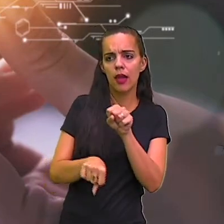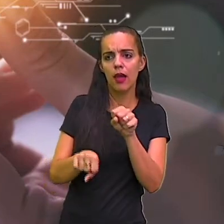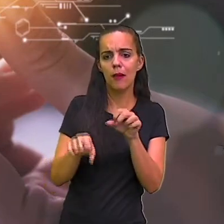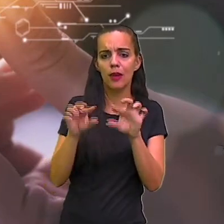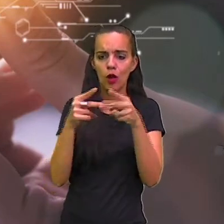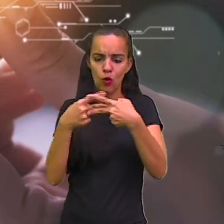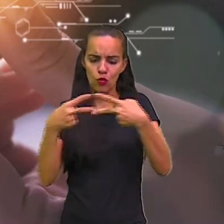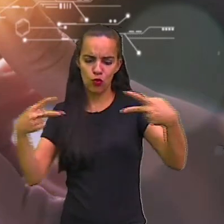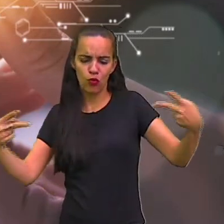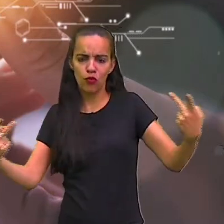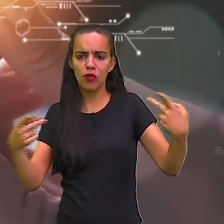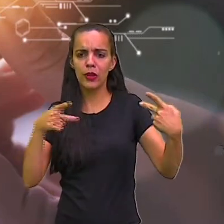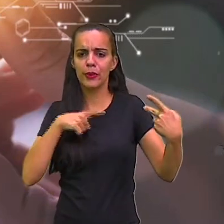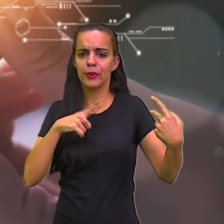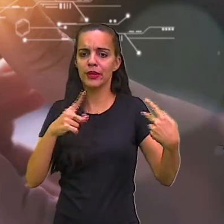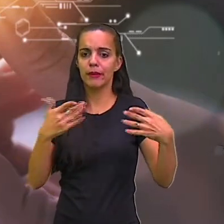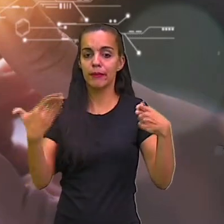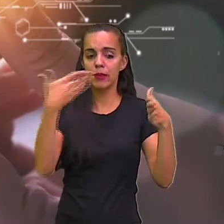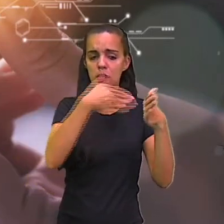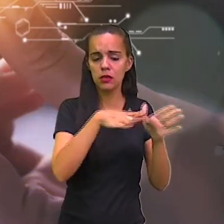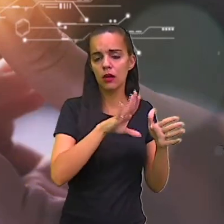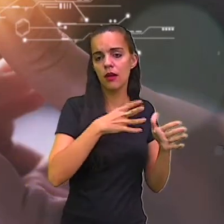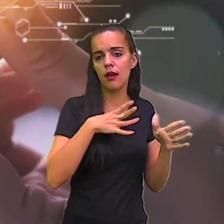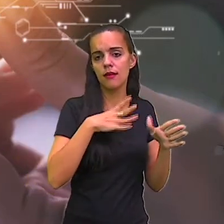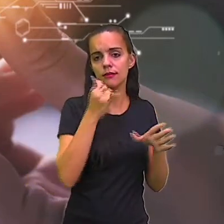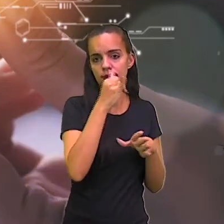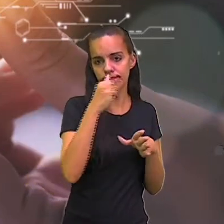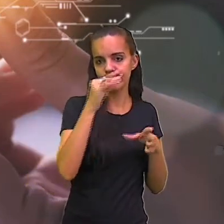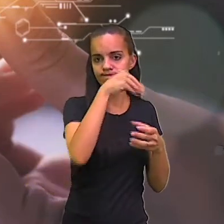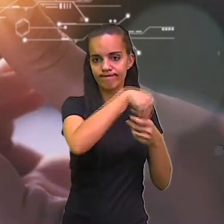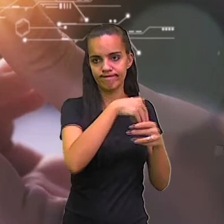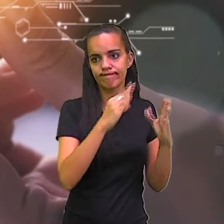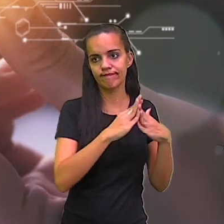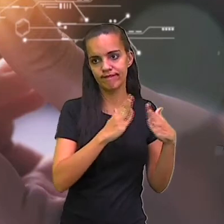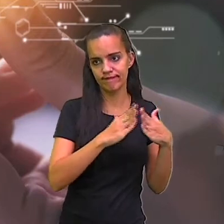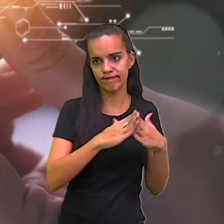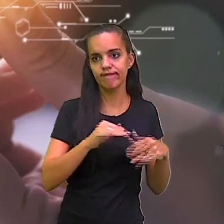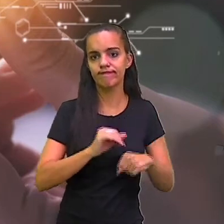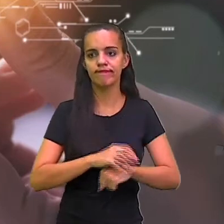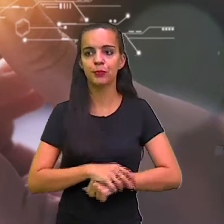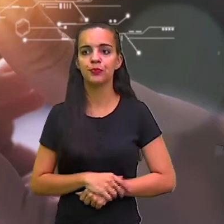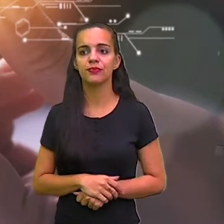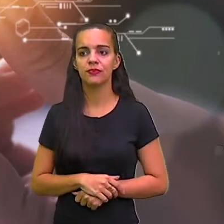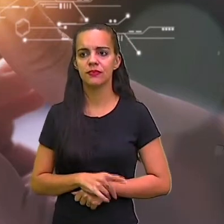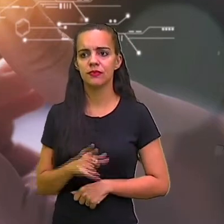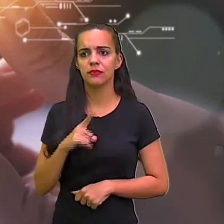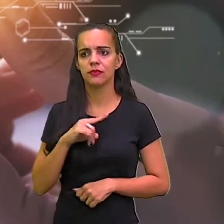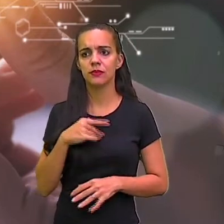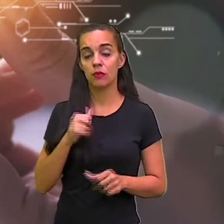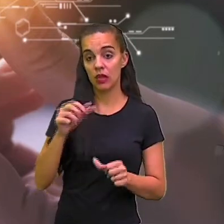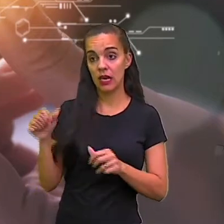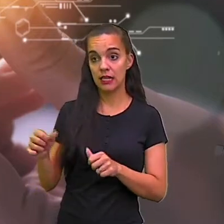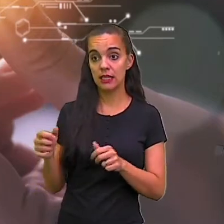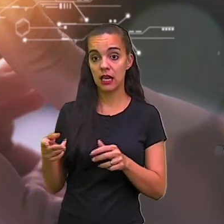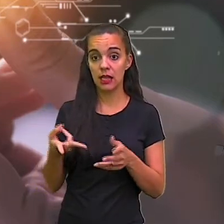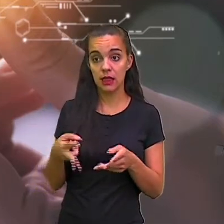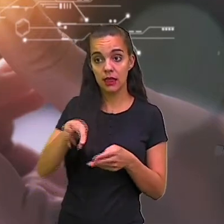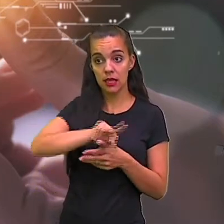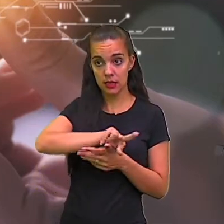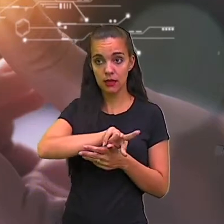vídeo a energia tem uma tensão variável durante a geração a transmissão